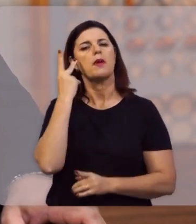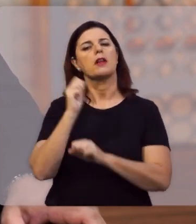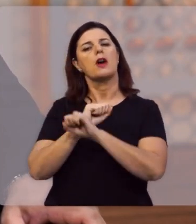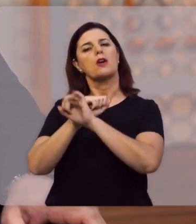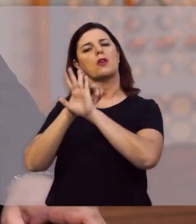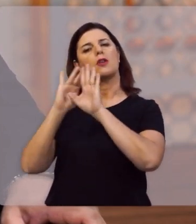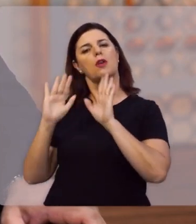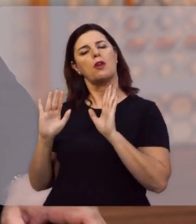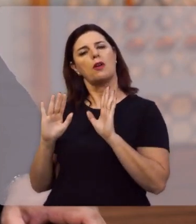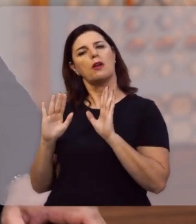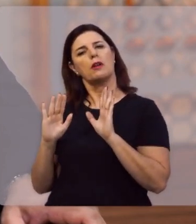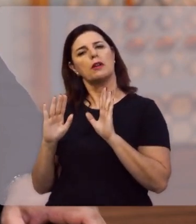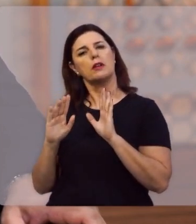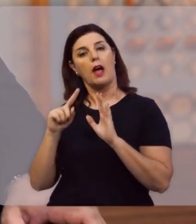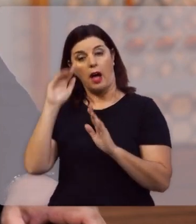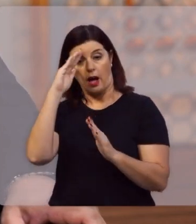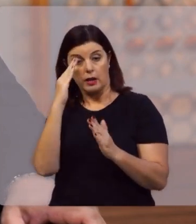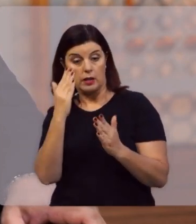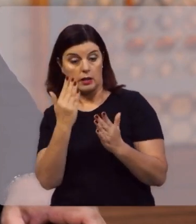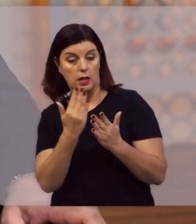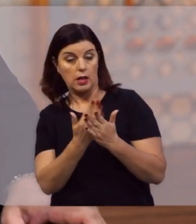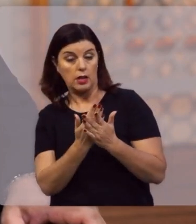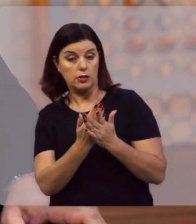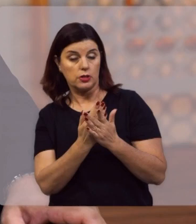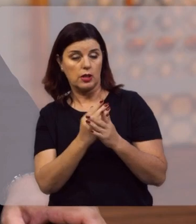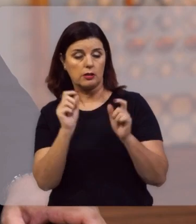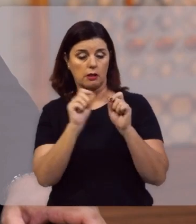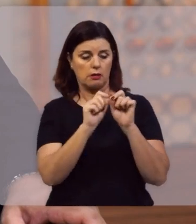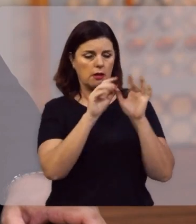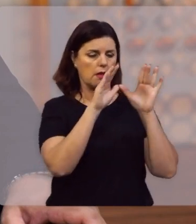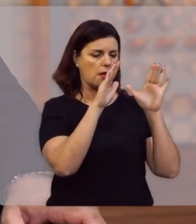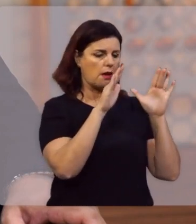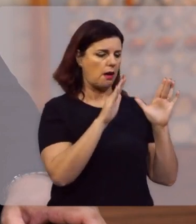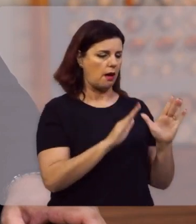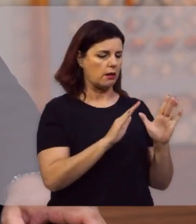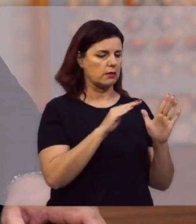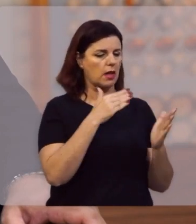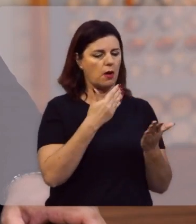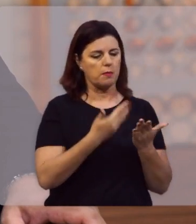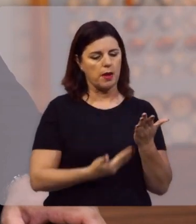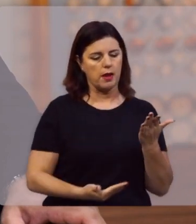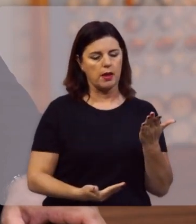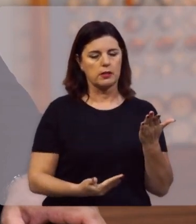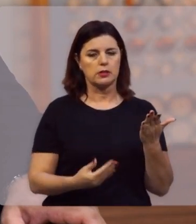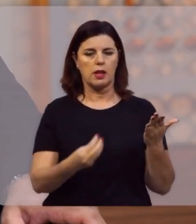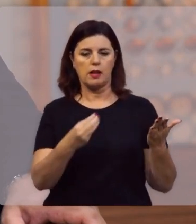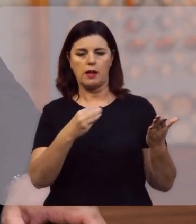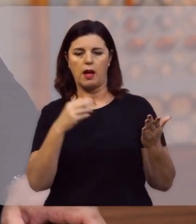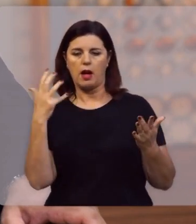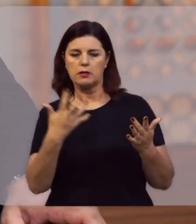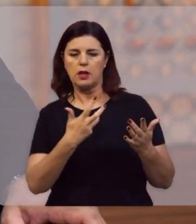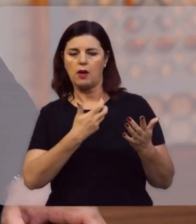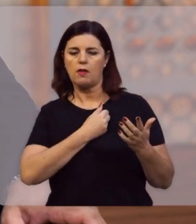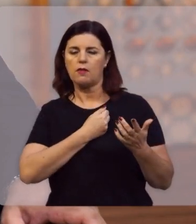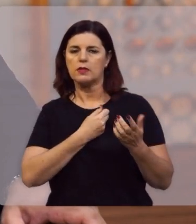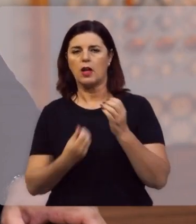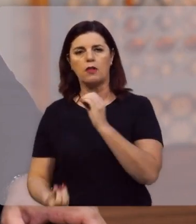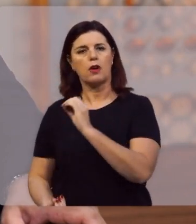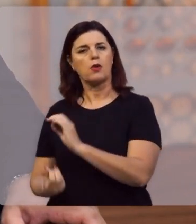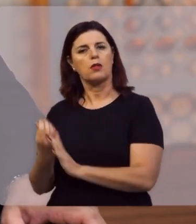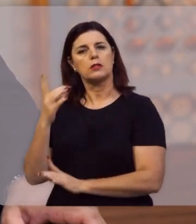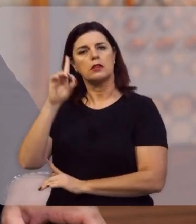crê numa cosmovisão bíblica que ensina a criação a queda a redenção e a consumação